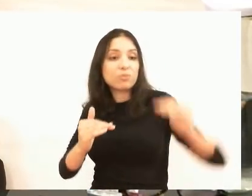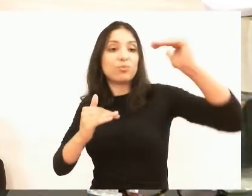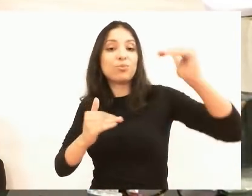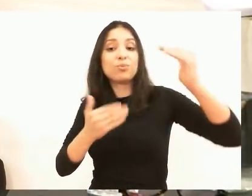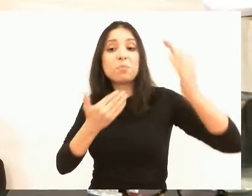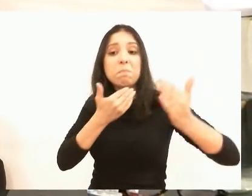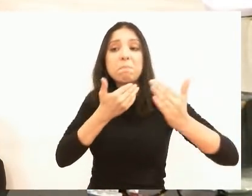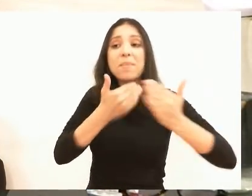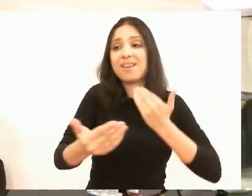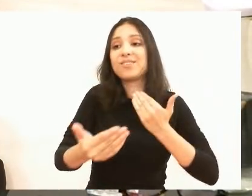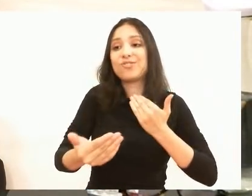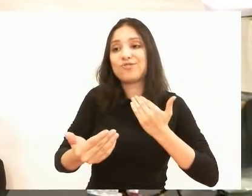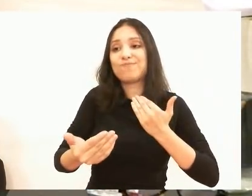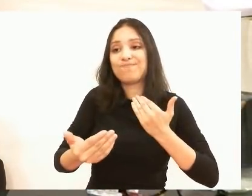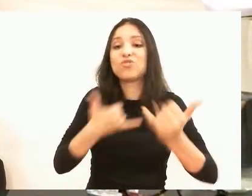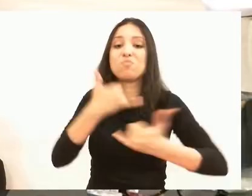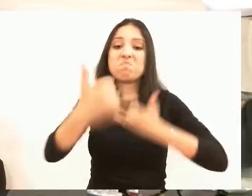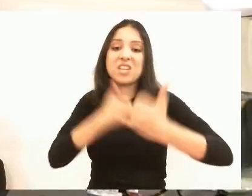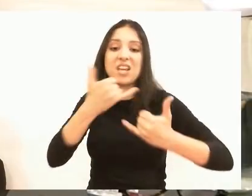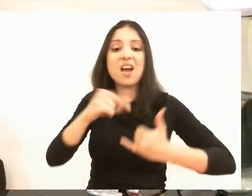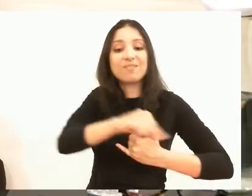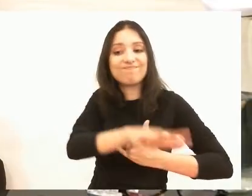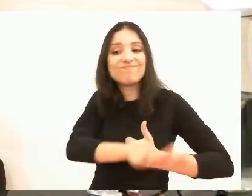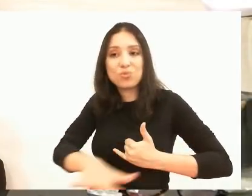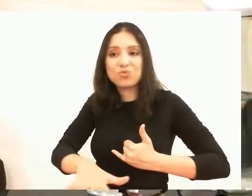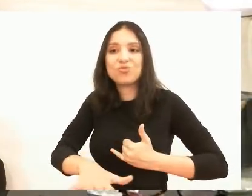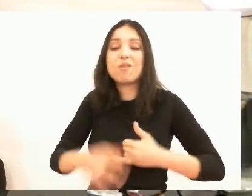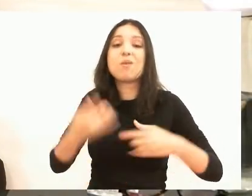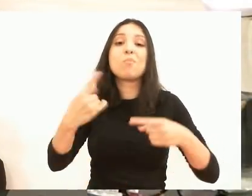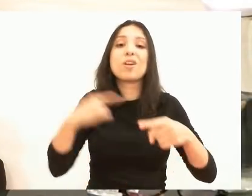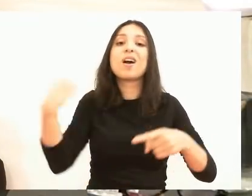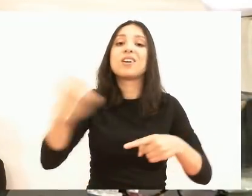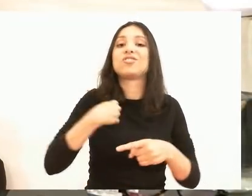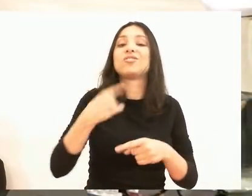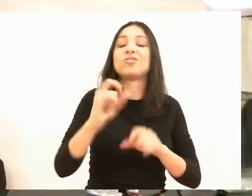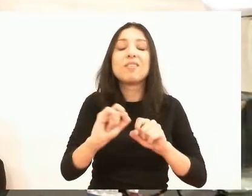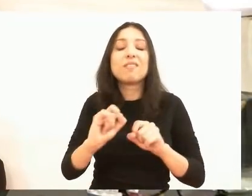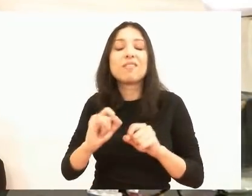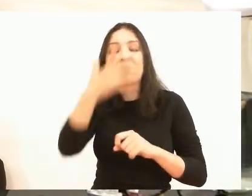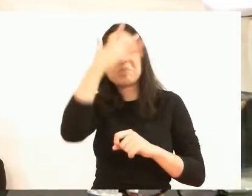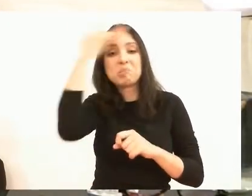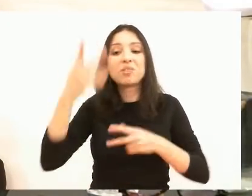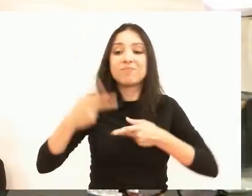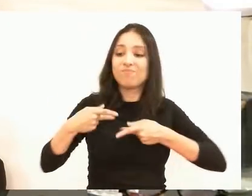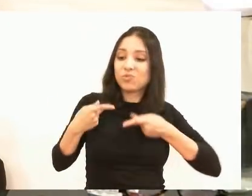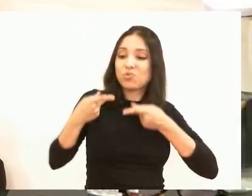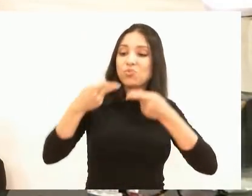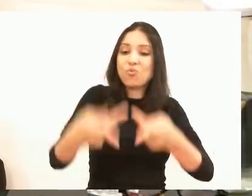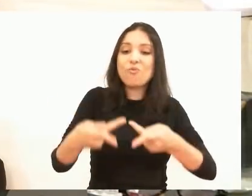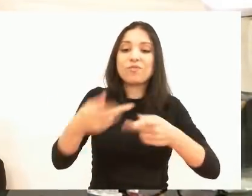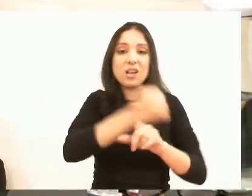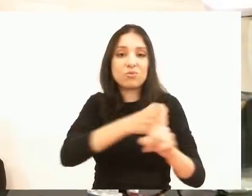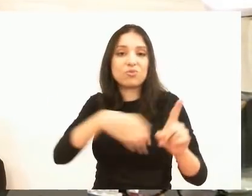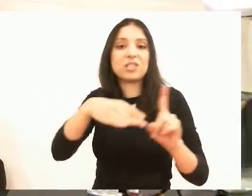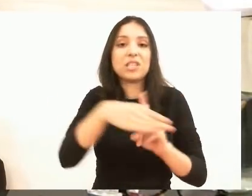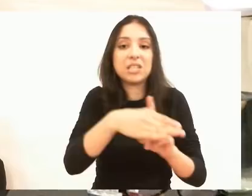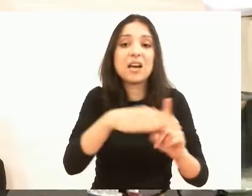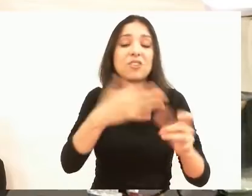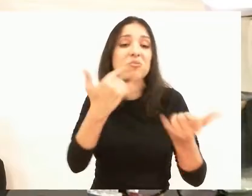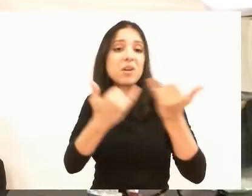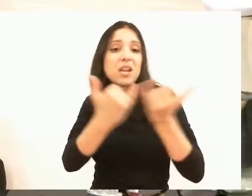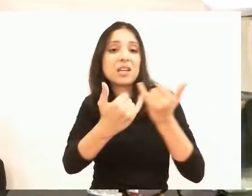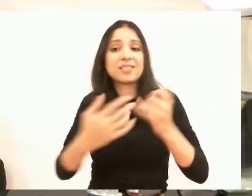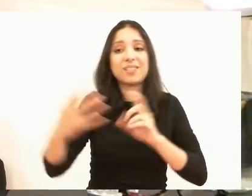porque nós somos pessoas que somos convidadas né pela nossa sociedade ao não movimento